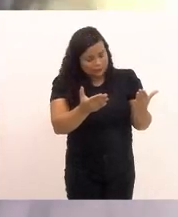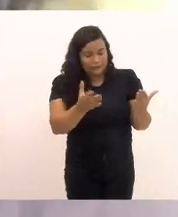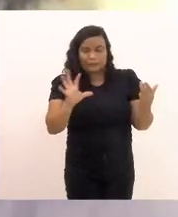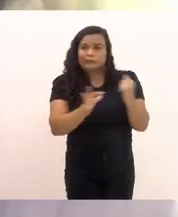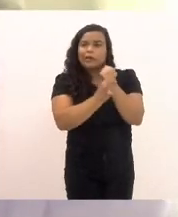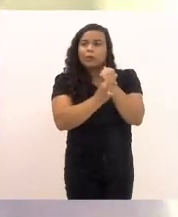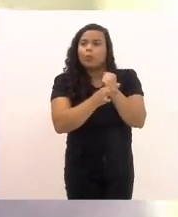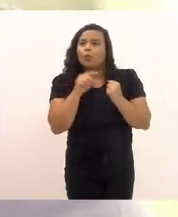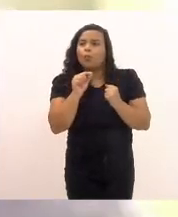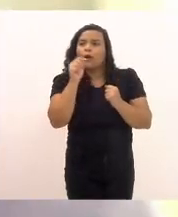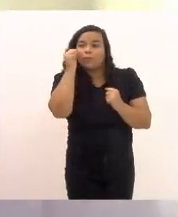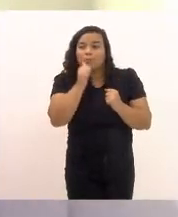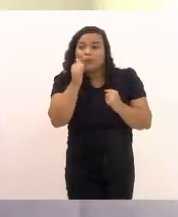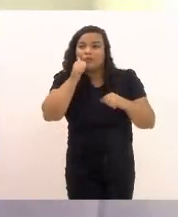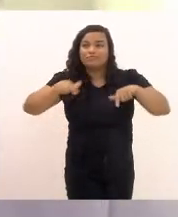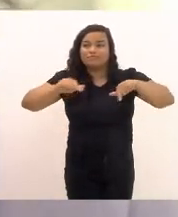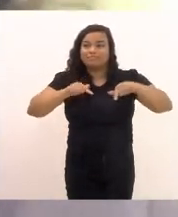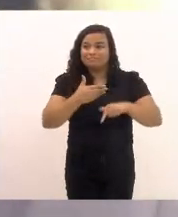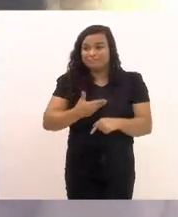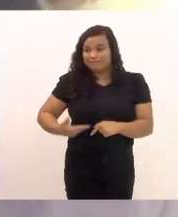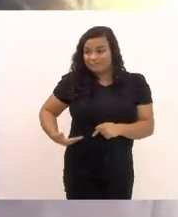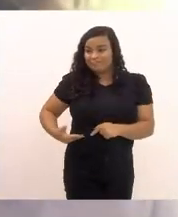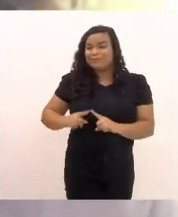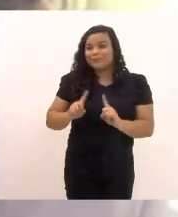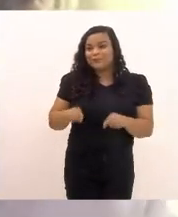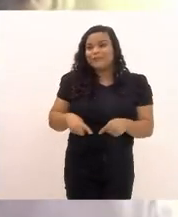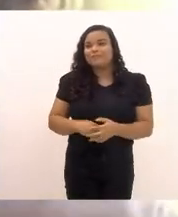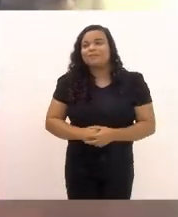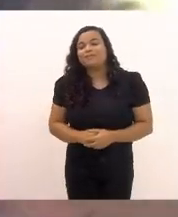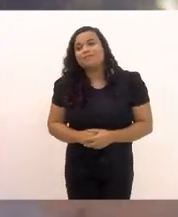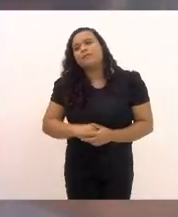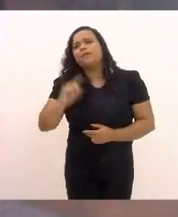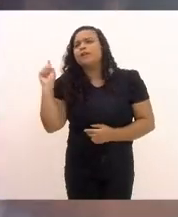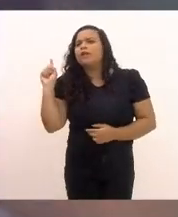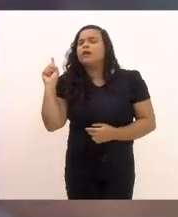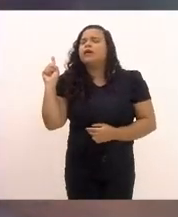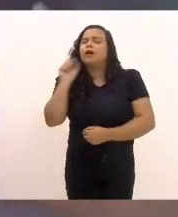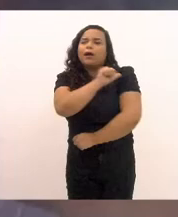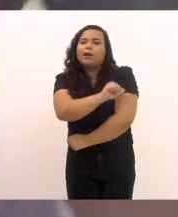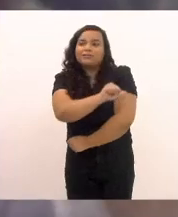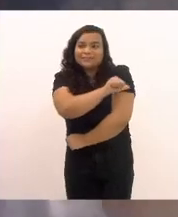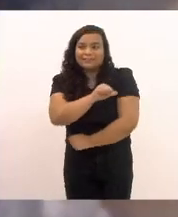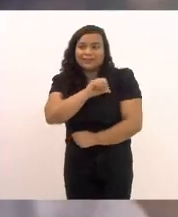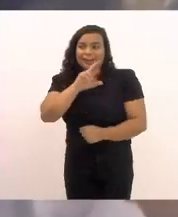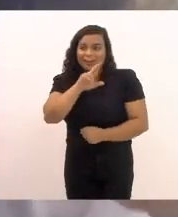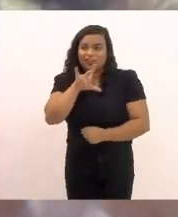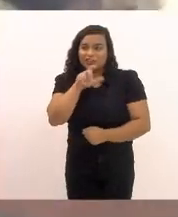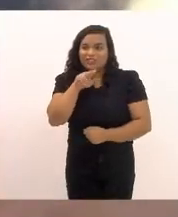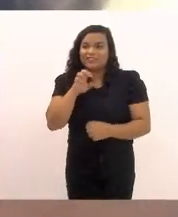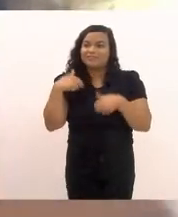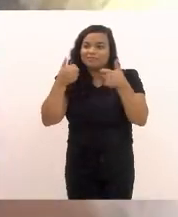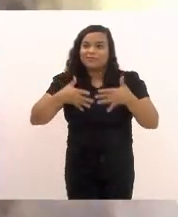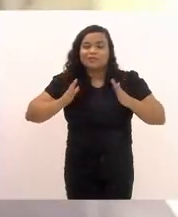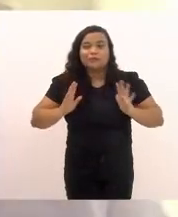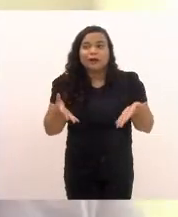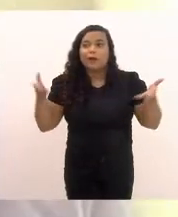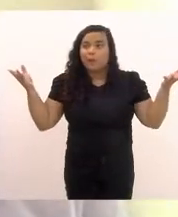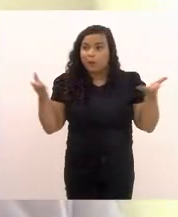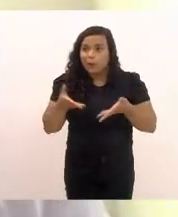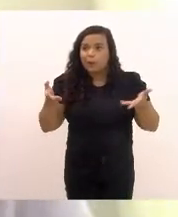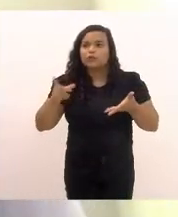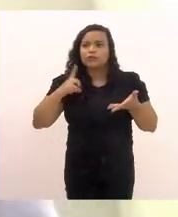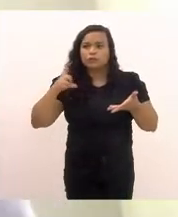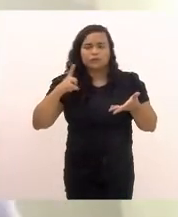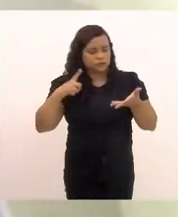deputada enfermeira Rejane, presidenta da Comissão de Defesa dos Direitos da Mulher, hoje, por via de decreto, o